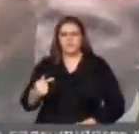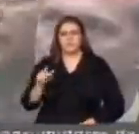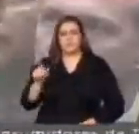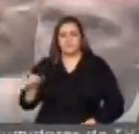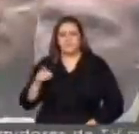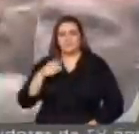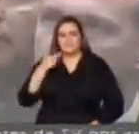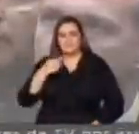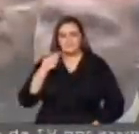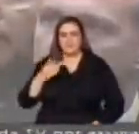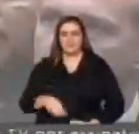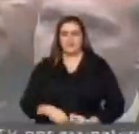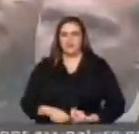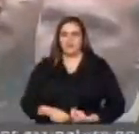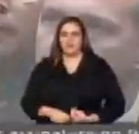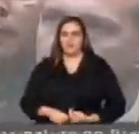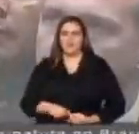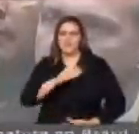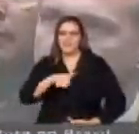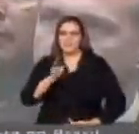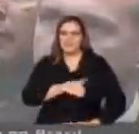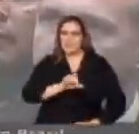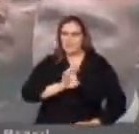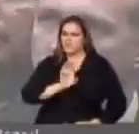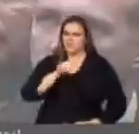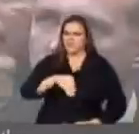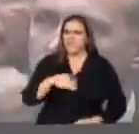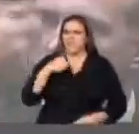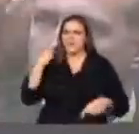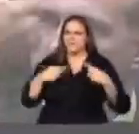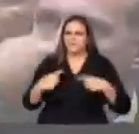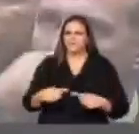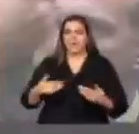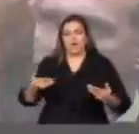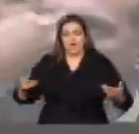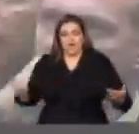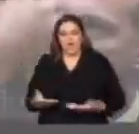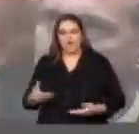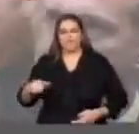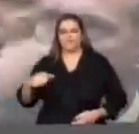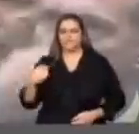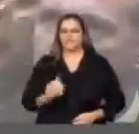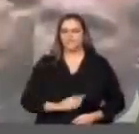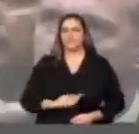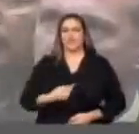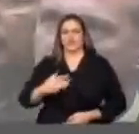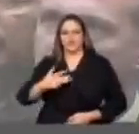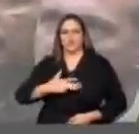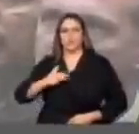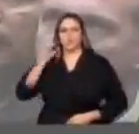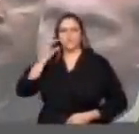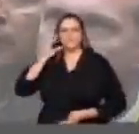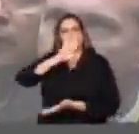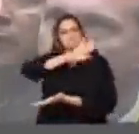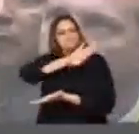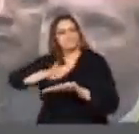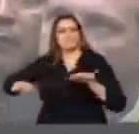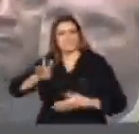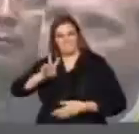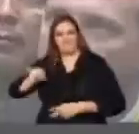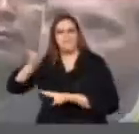que ia extirpar o democrata da política brasileira. Hoje nós estamos extirpando Lula e Dilma, e ele vai para